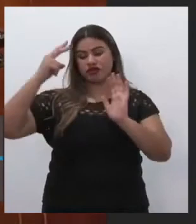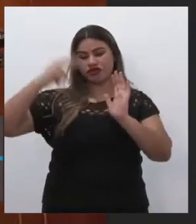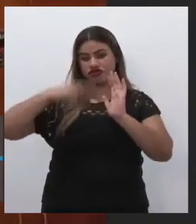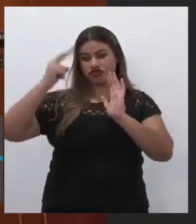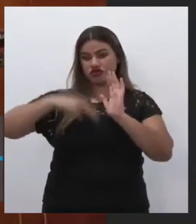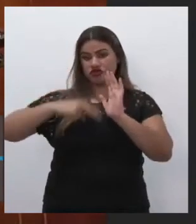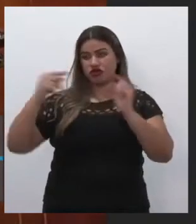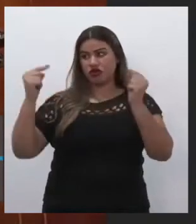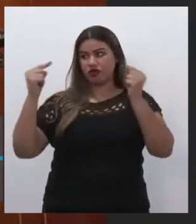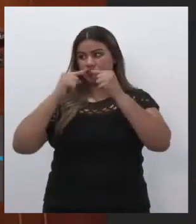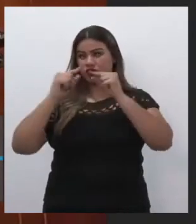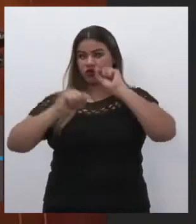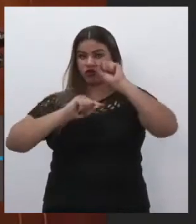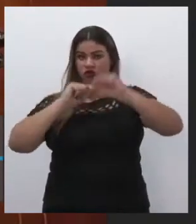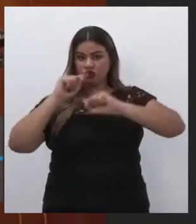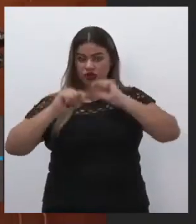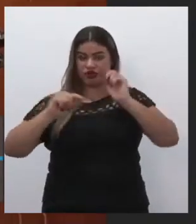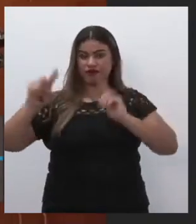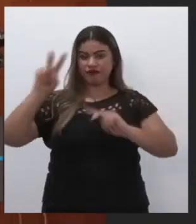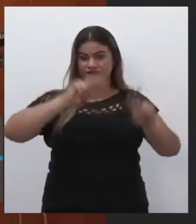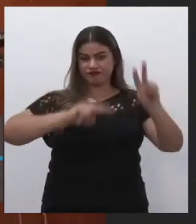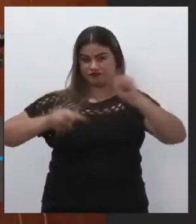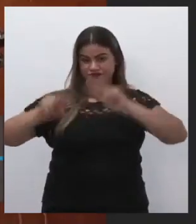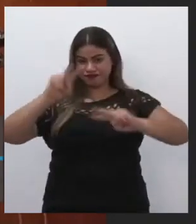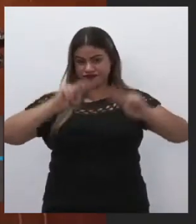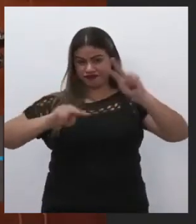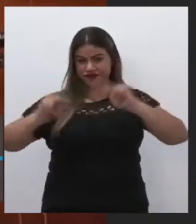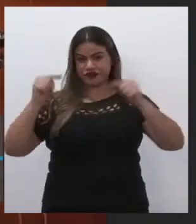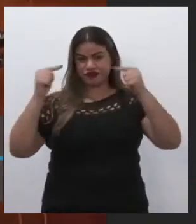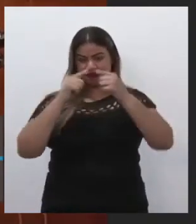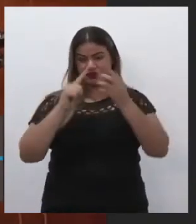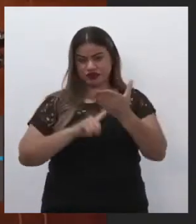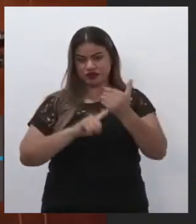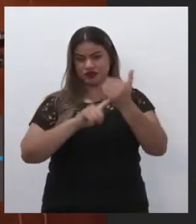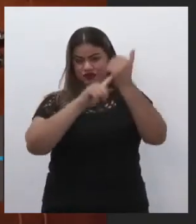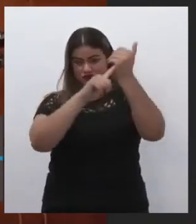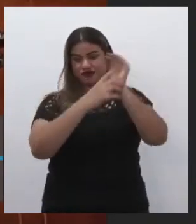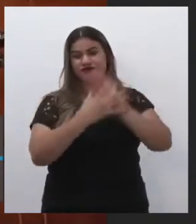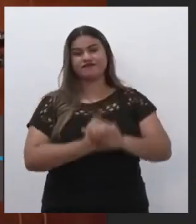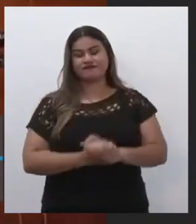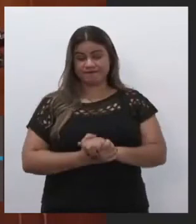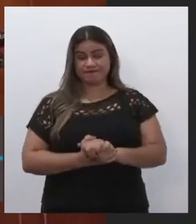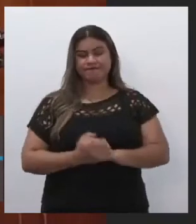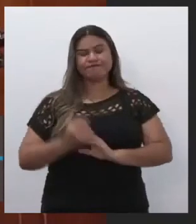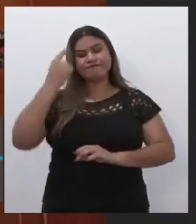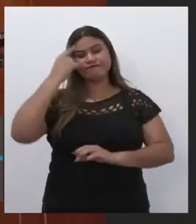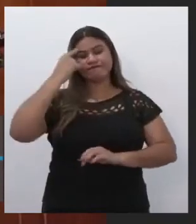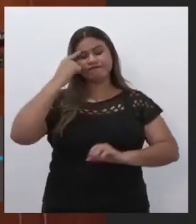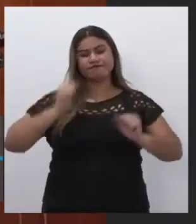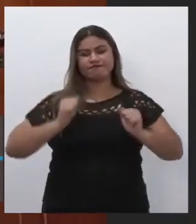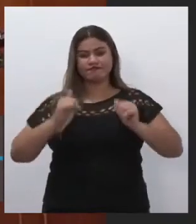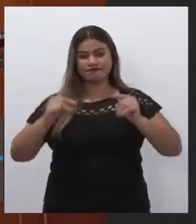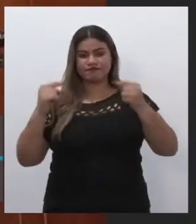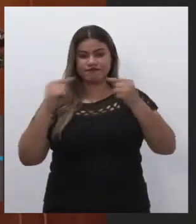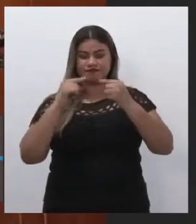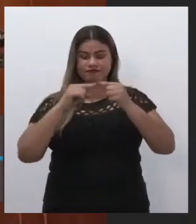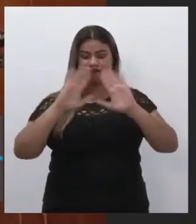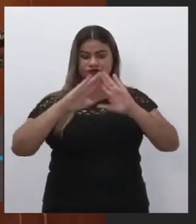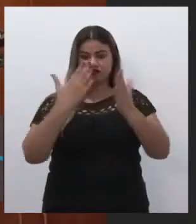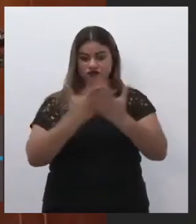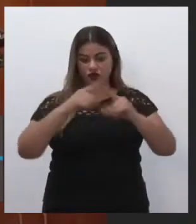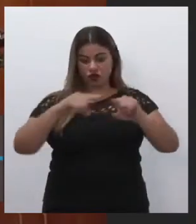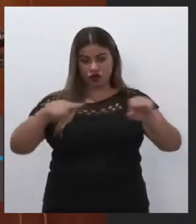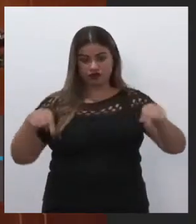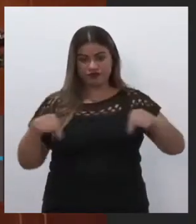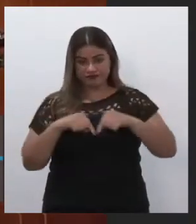é predominantemente visual devido a novas tecnologias, né? E pensando nas ações durante o trabalho em sala de aula,